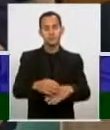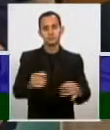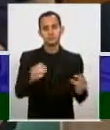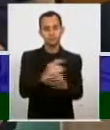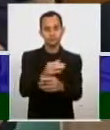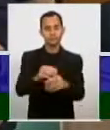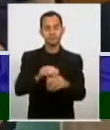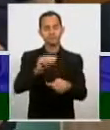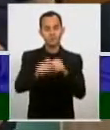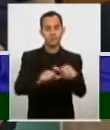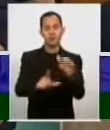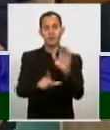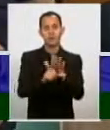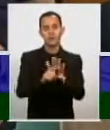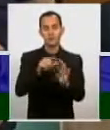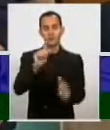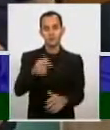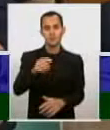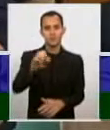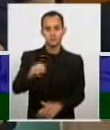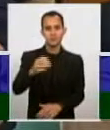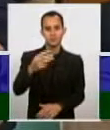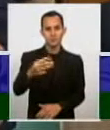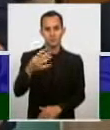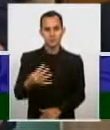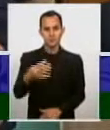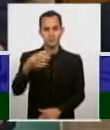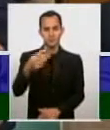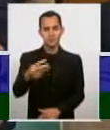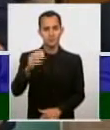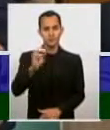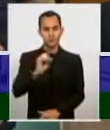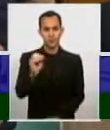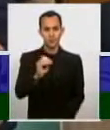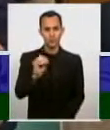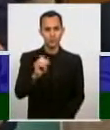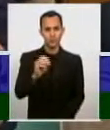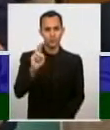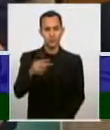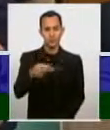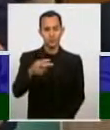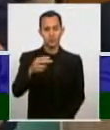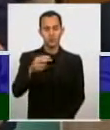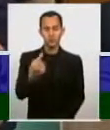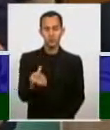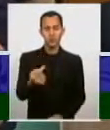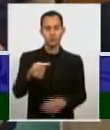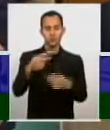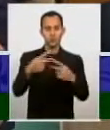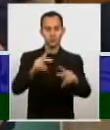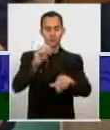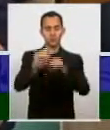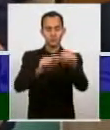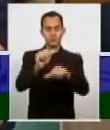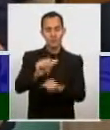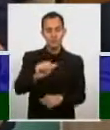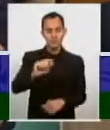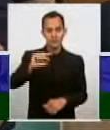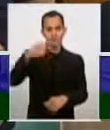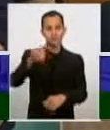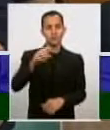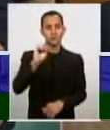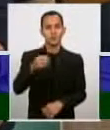Transporte, e revogo as leis 7.834 de 3 de outubro de 2001 e alterações posteriores